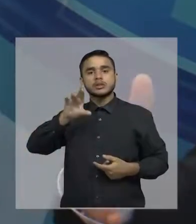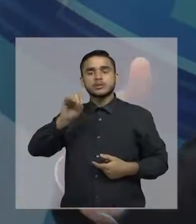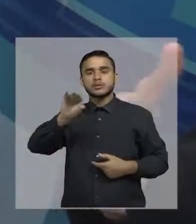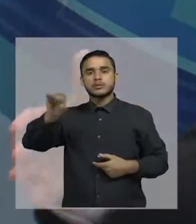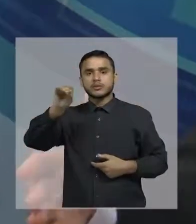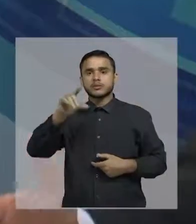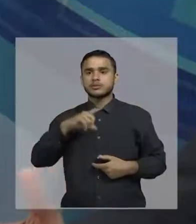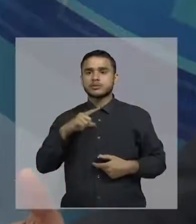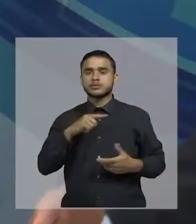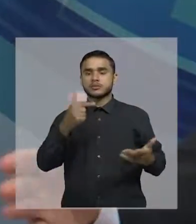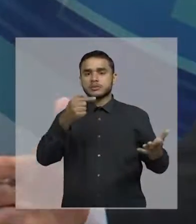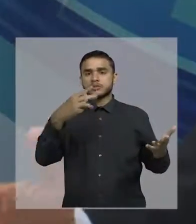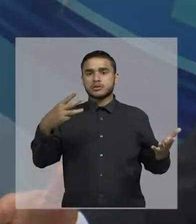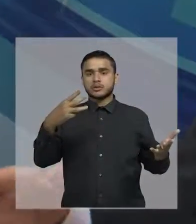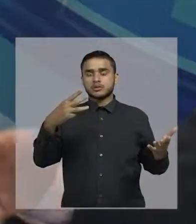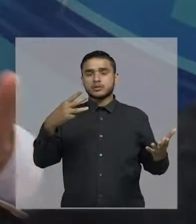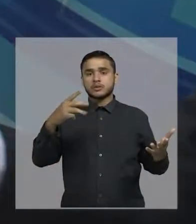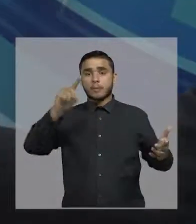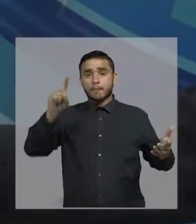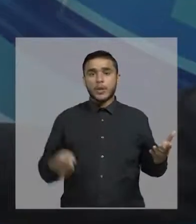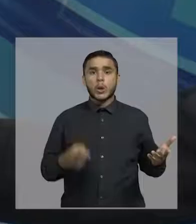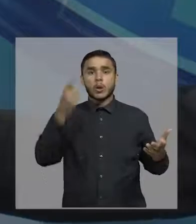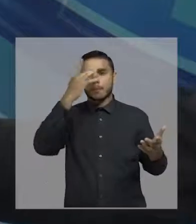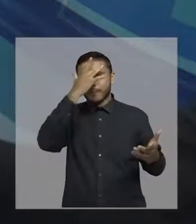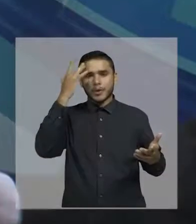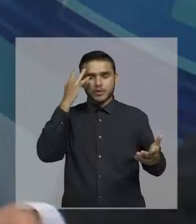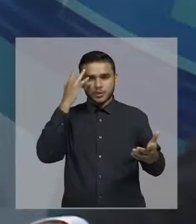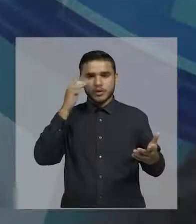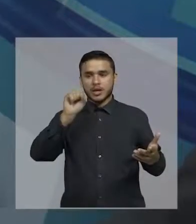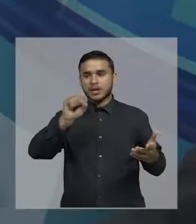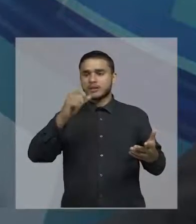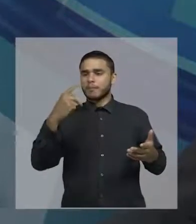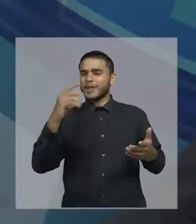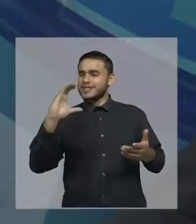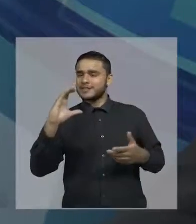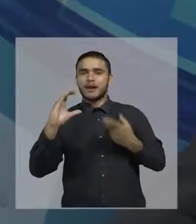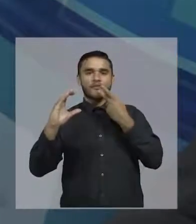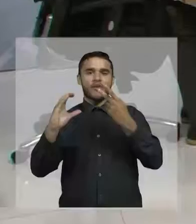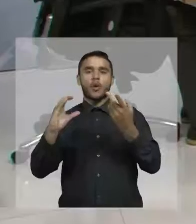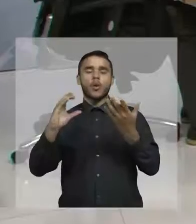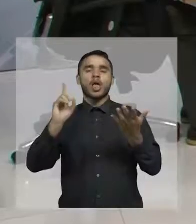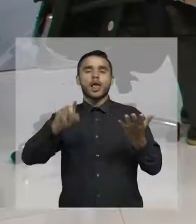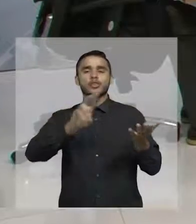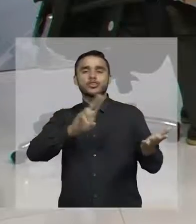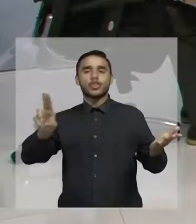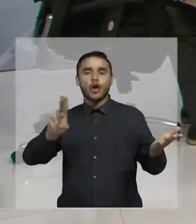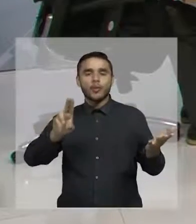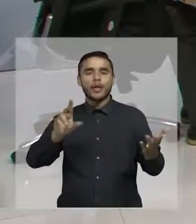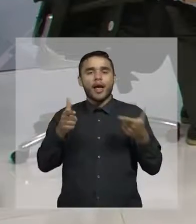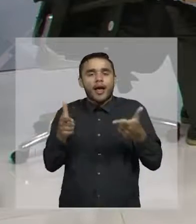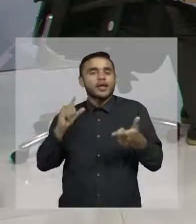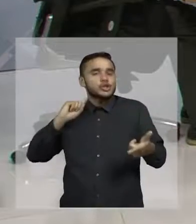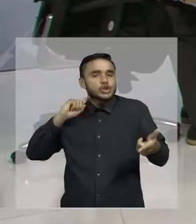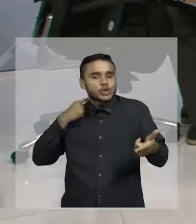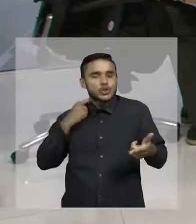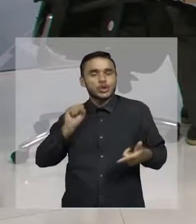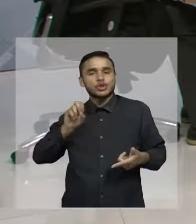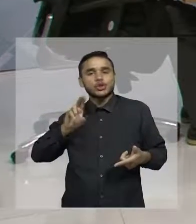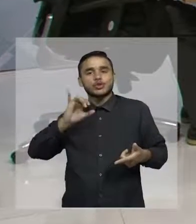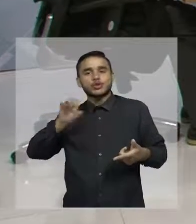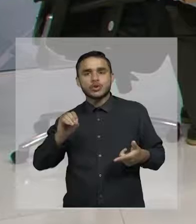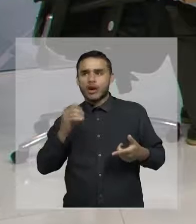63 milhões de brasileiros na Serasa, no SPC, não sei o quê, ele já não estava